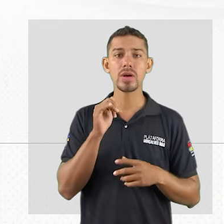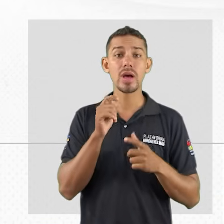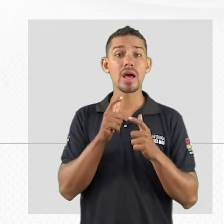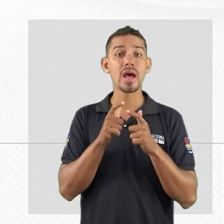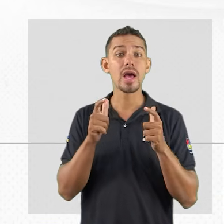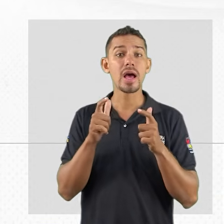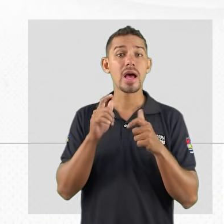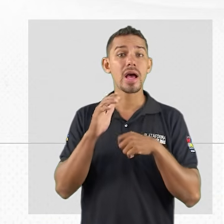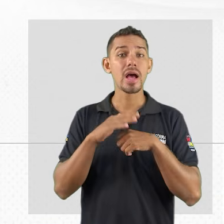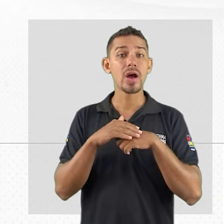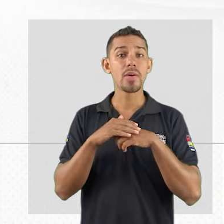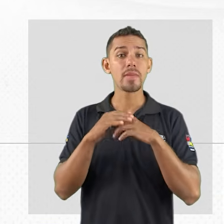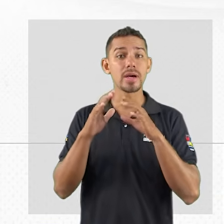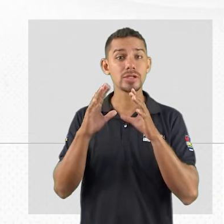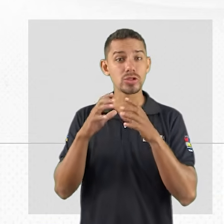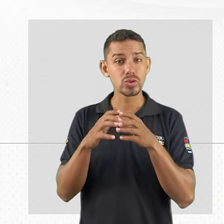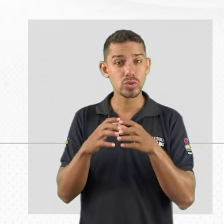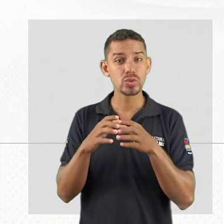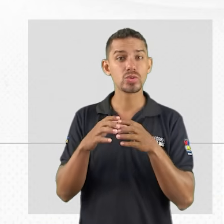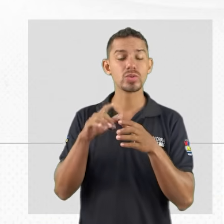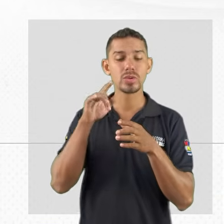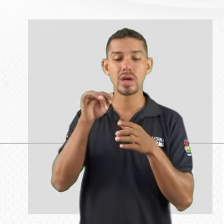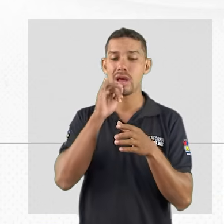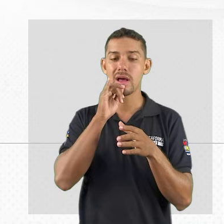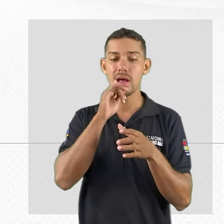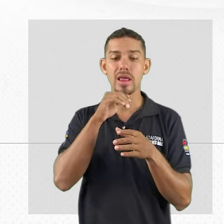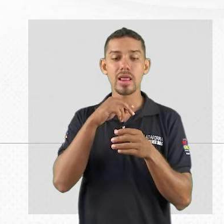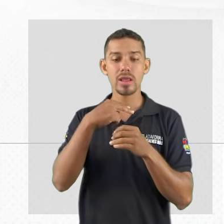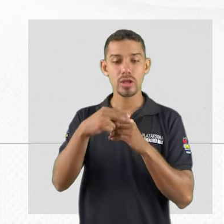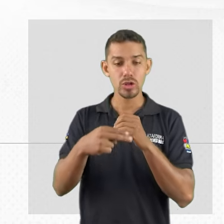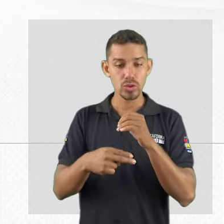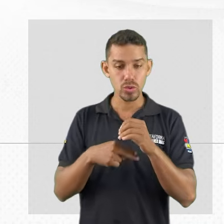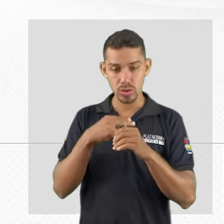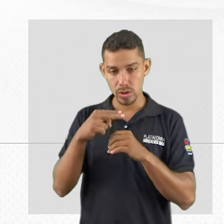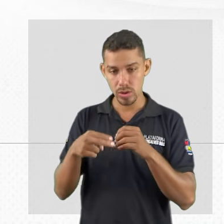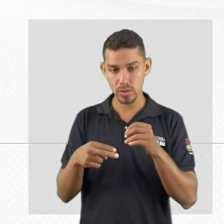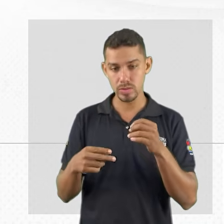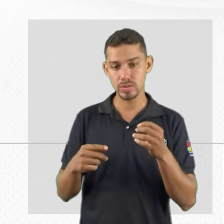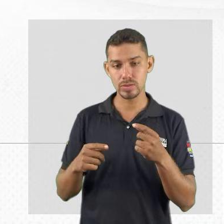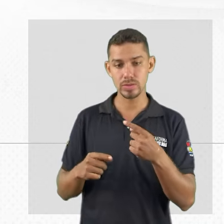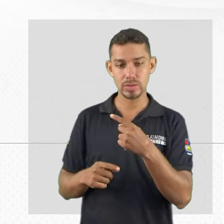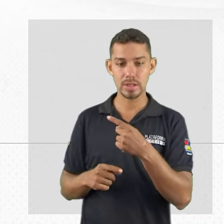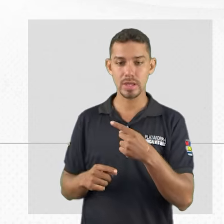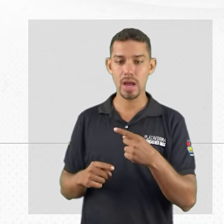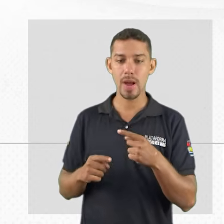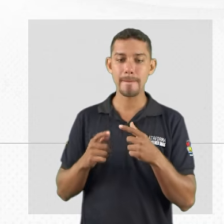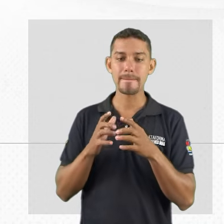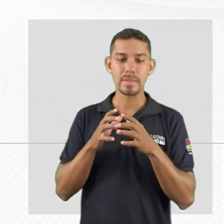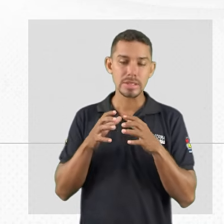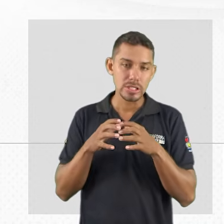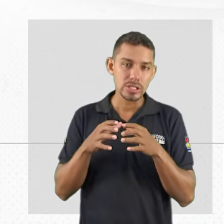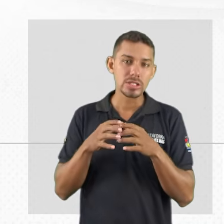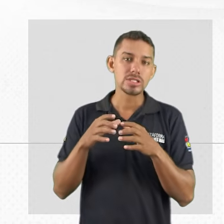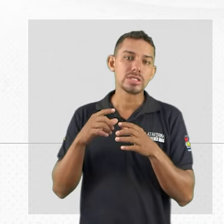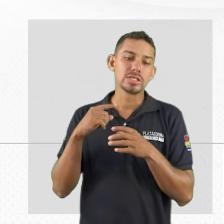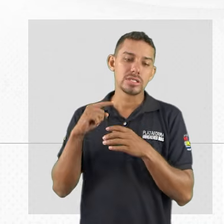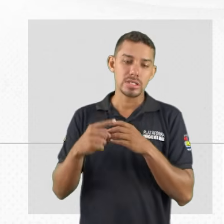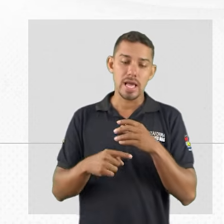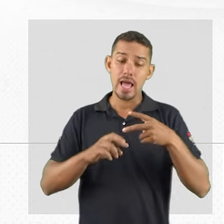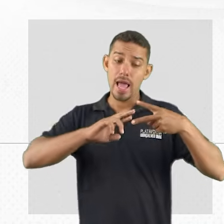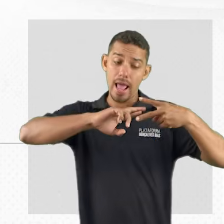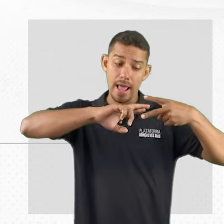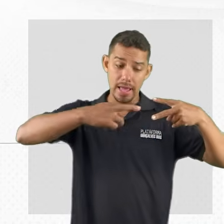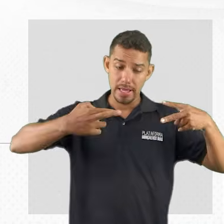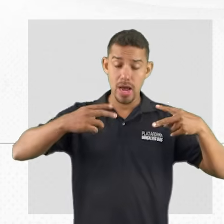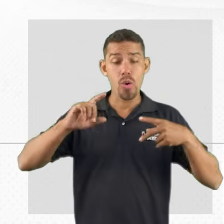mais é do que uma estrutura que é formada por nucleotídeos, tá? O material genético, seja ele um RNA